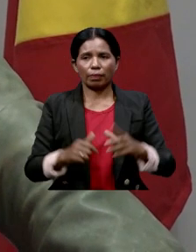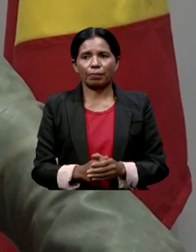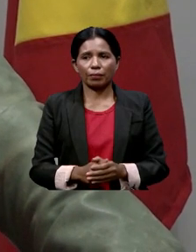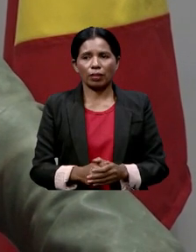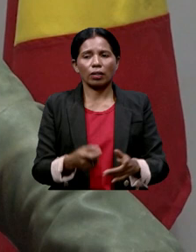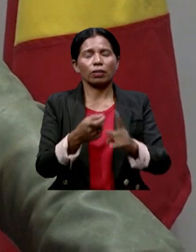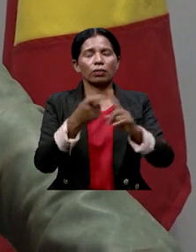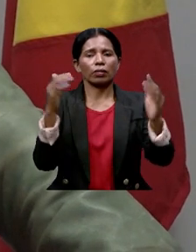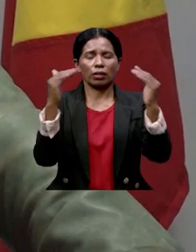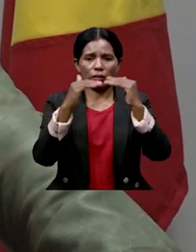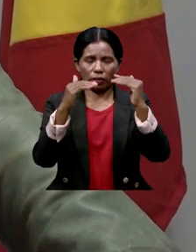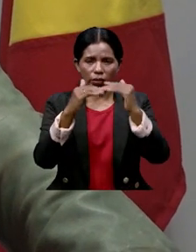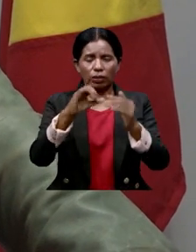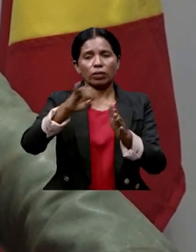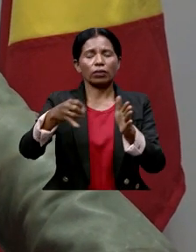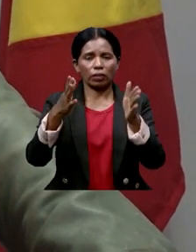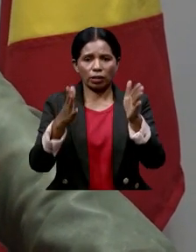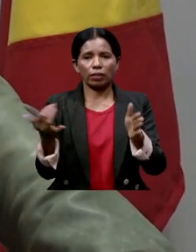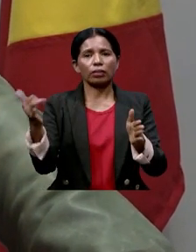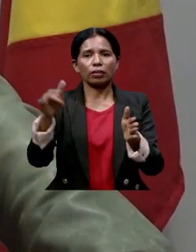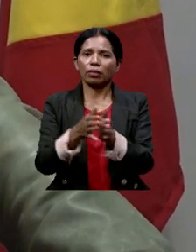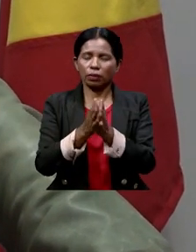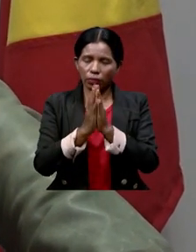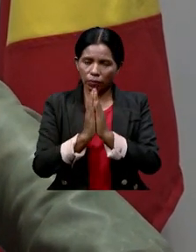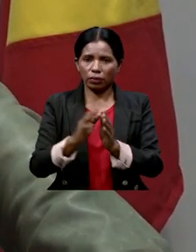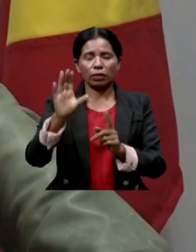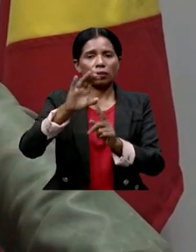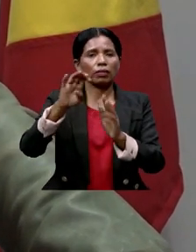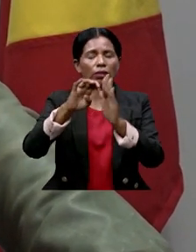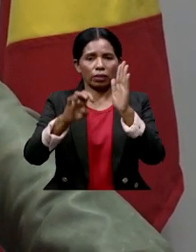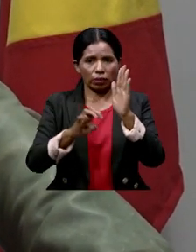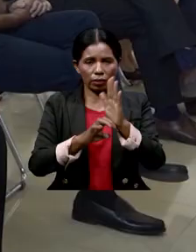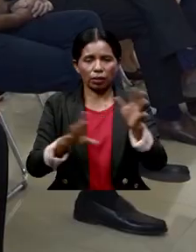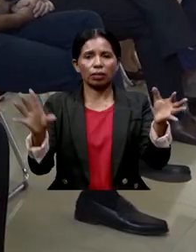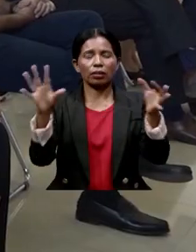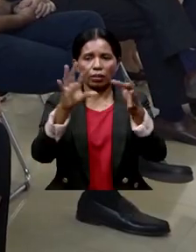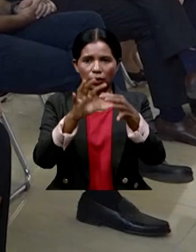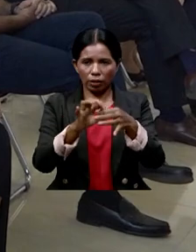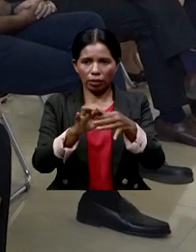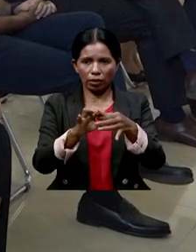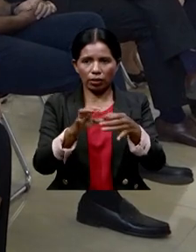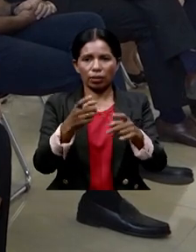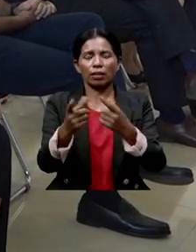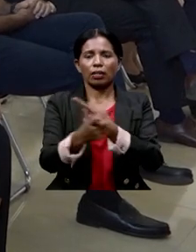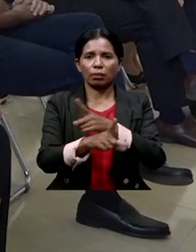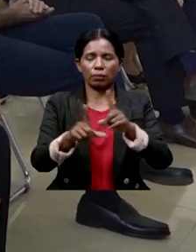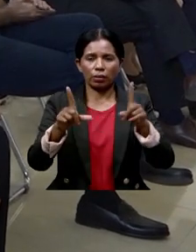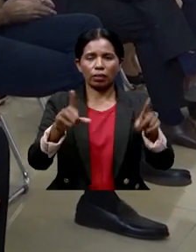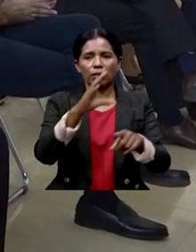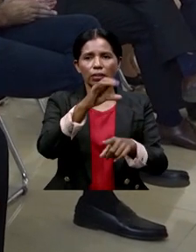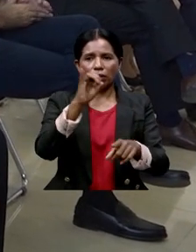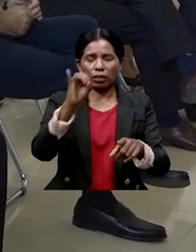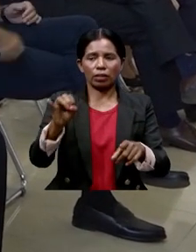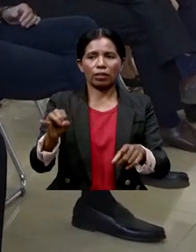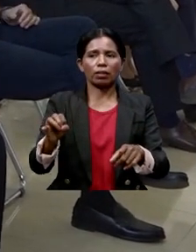Nele Russo Conferência de Imprensa, jornalista Cira Russo, opinião se festado União, ligado ao indício liberdade de imprensa Timor-Leste,